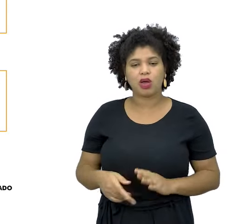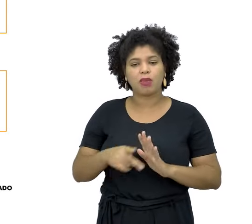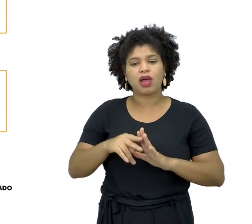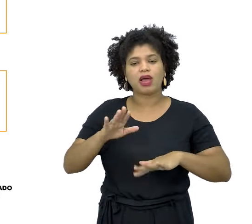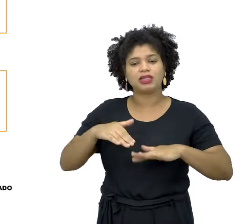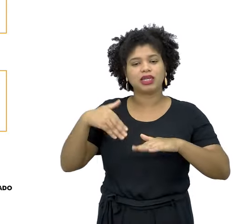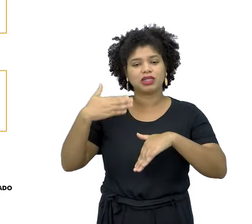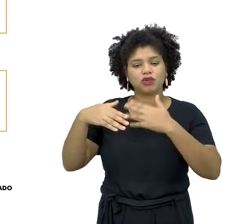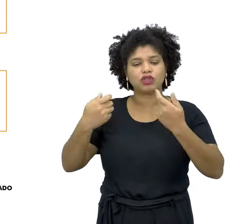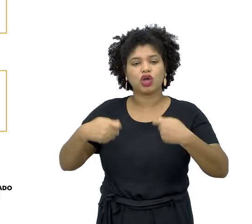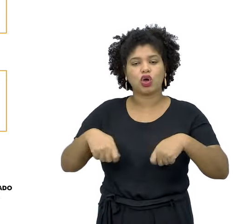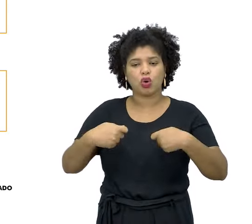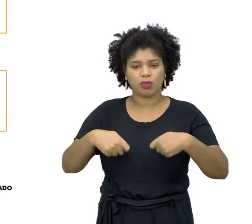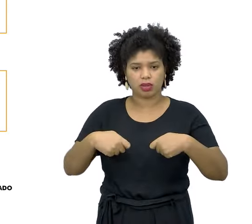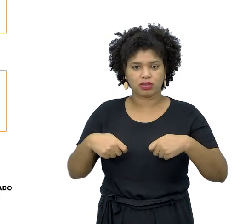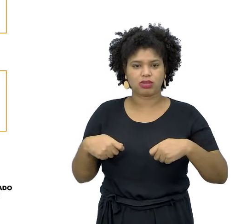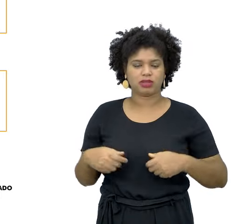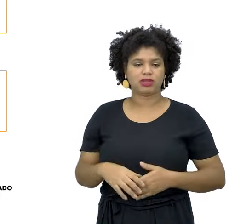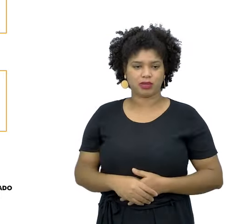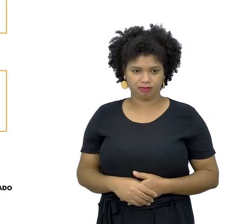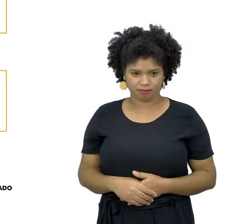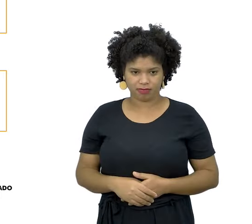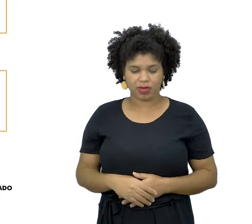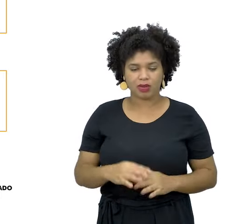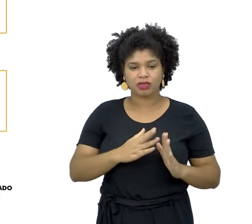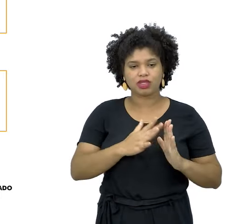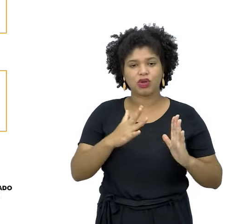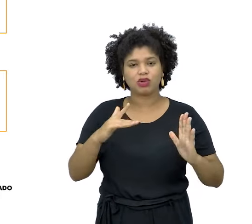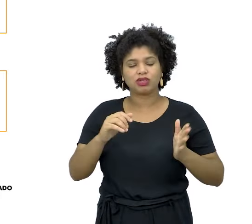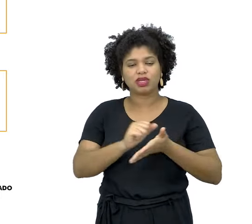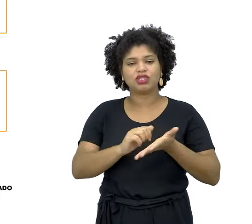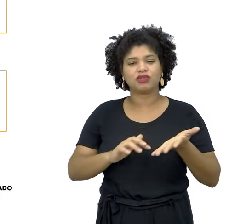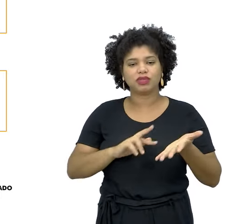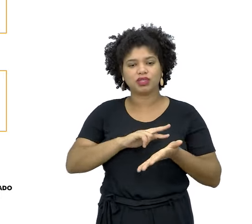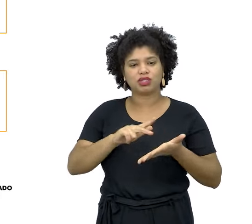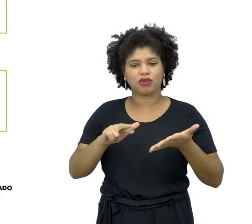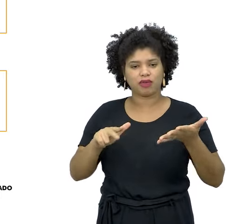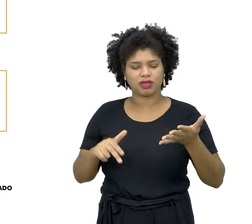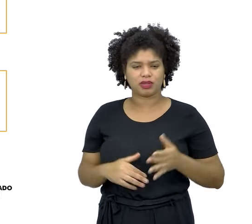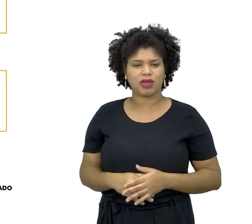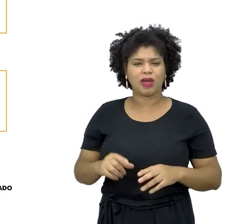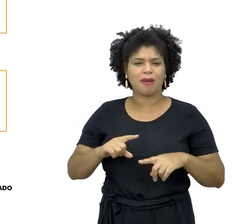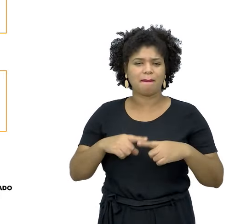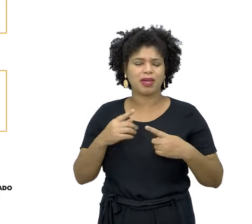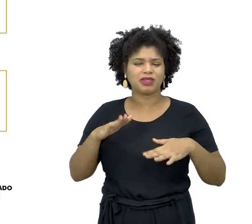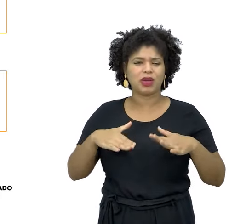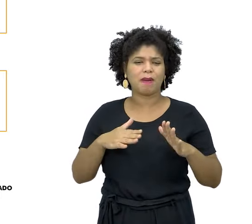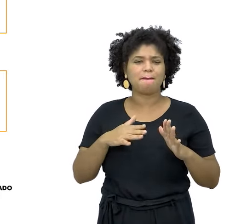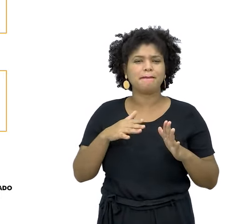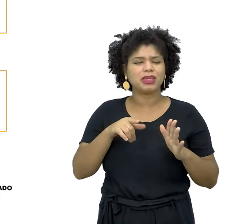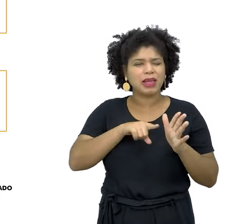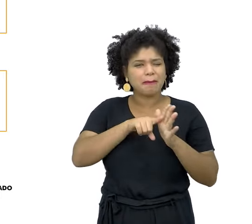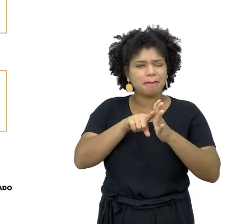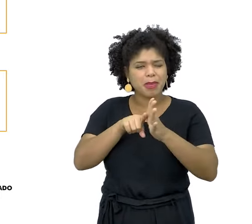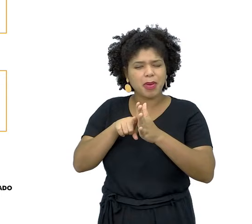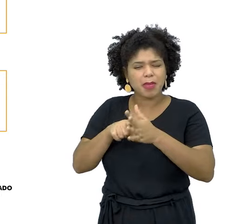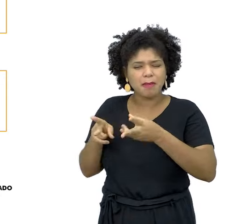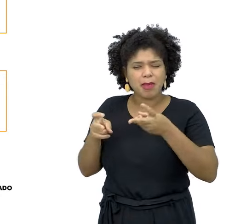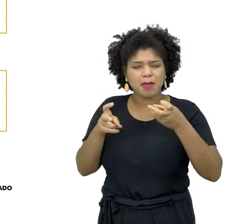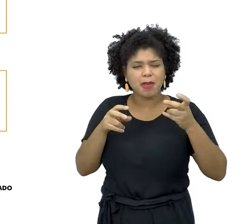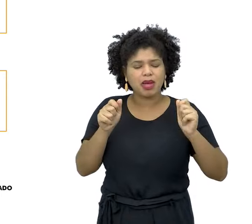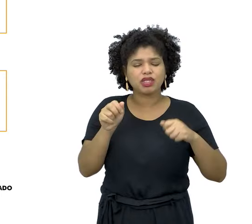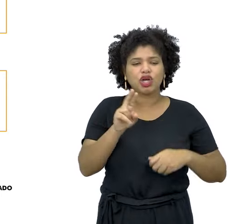desenvolver aquela sequência de atividades. Né? Quando eu faço esse mapeamento, eu posso me utilizar, às